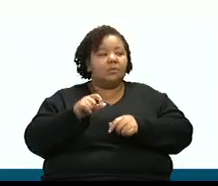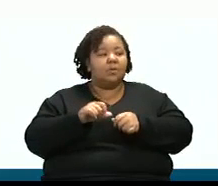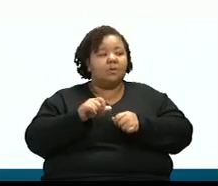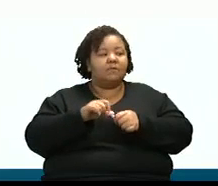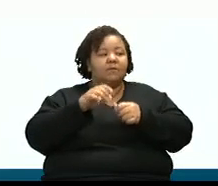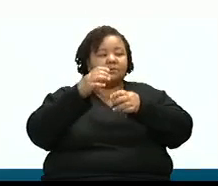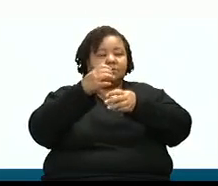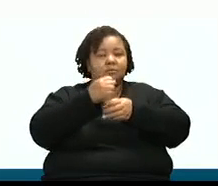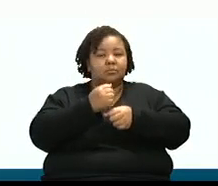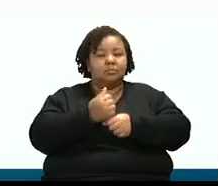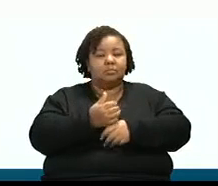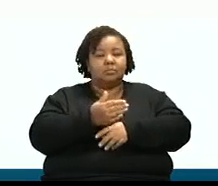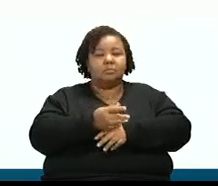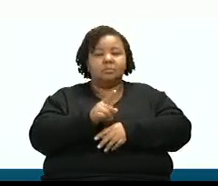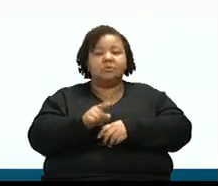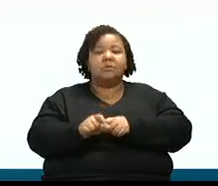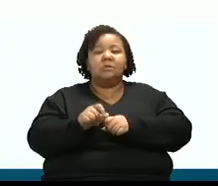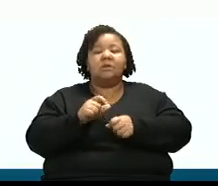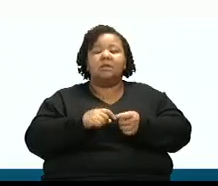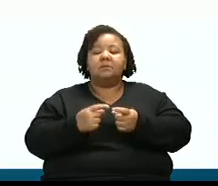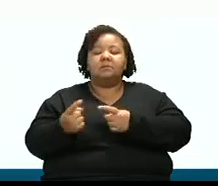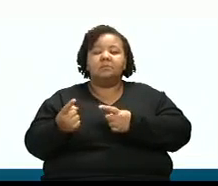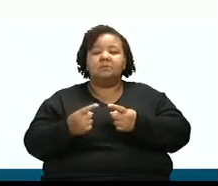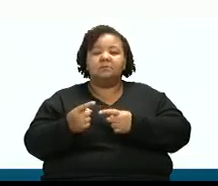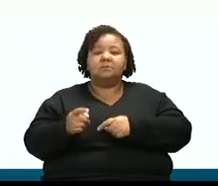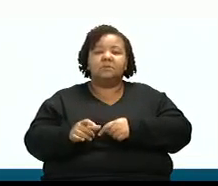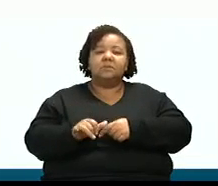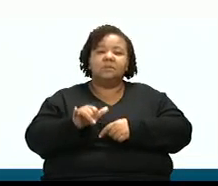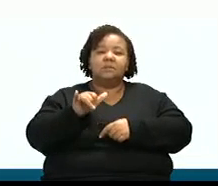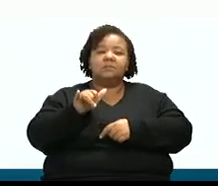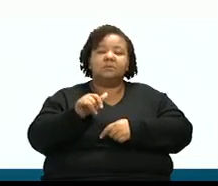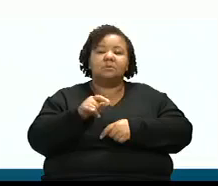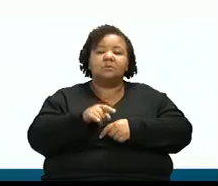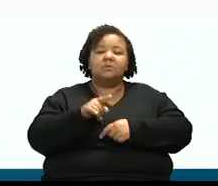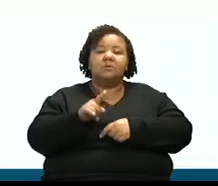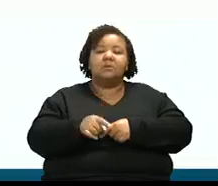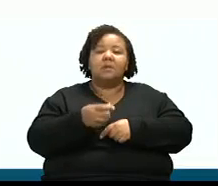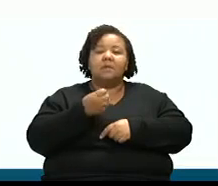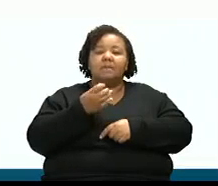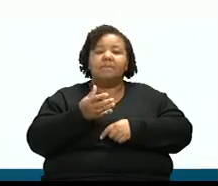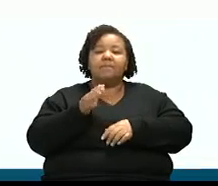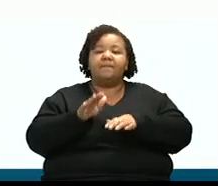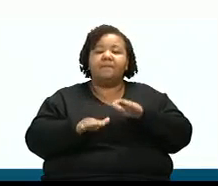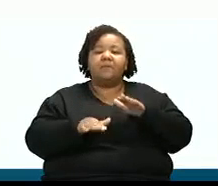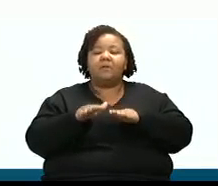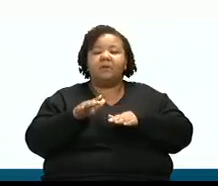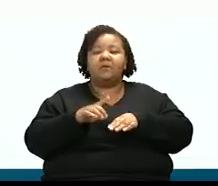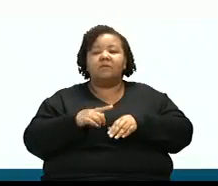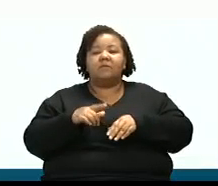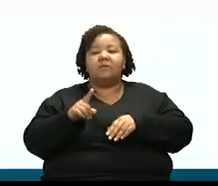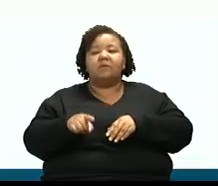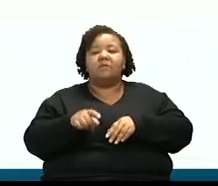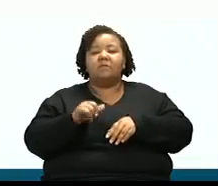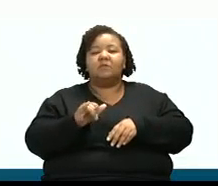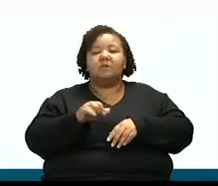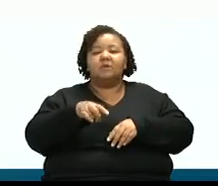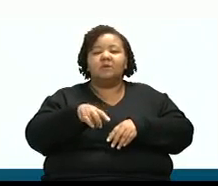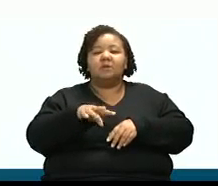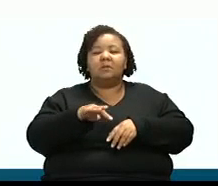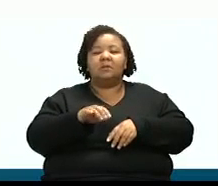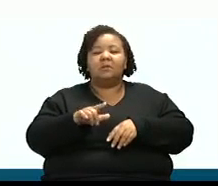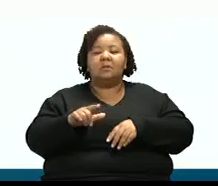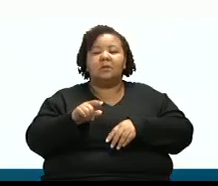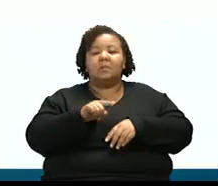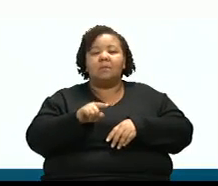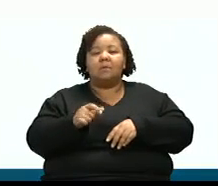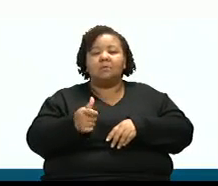essa função em relação a y, que é uma função de uma variável, eu vou ter a integral de menos